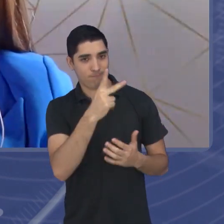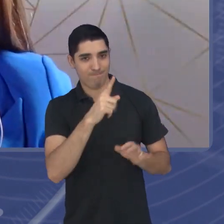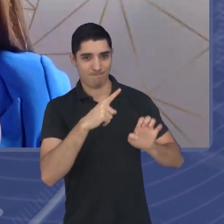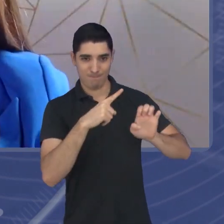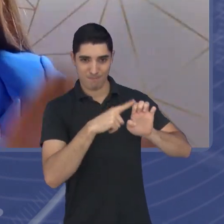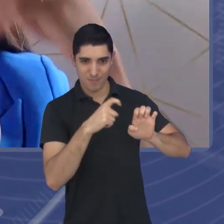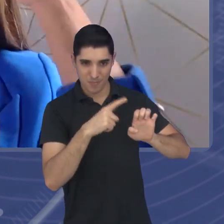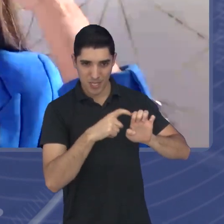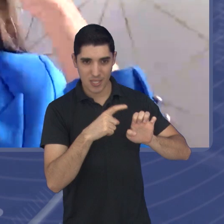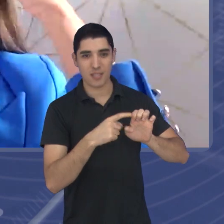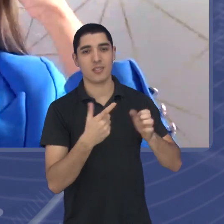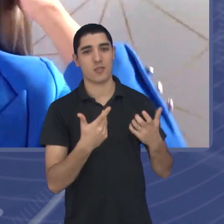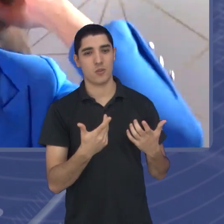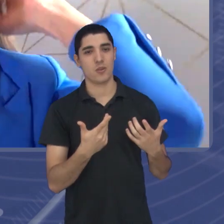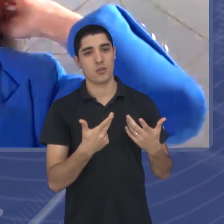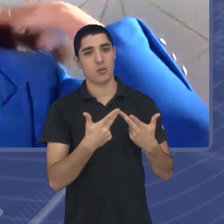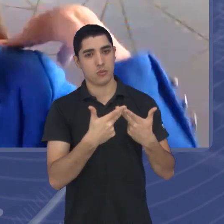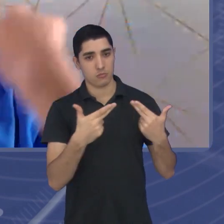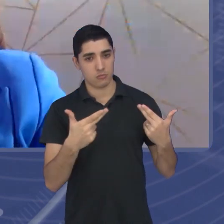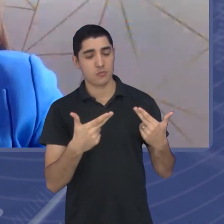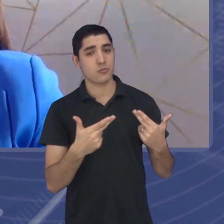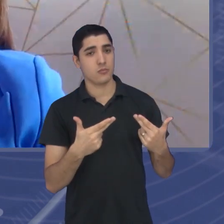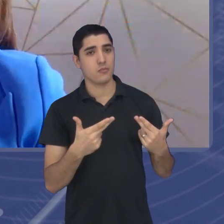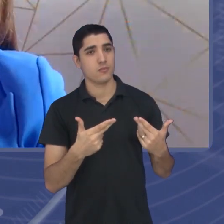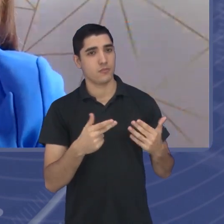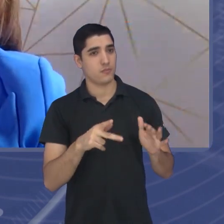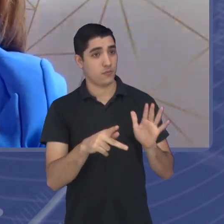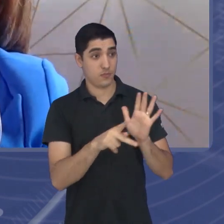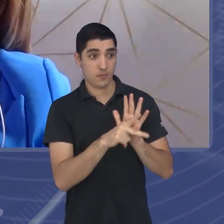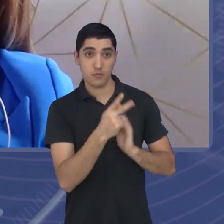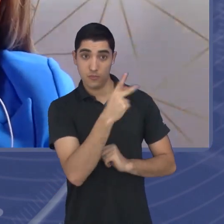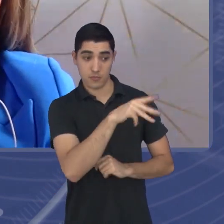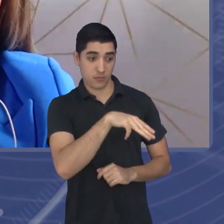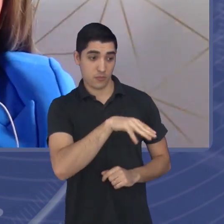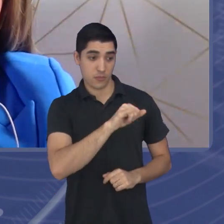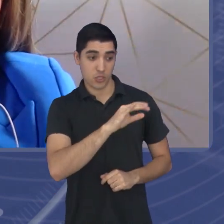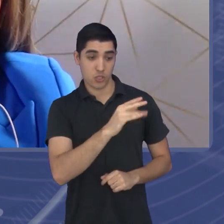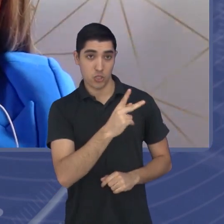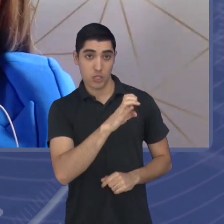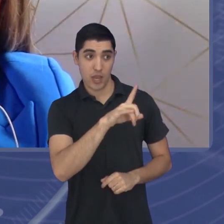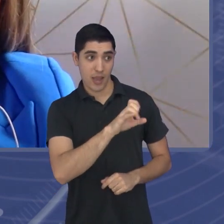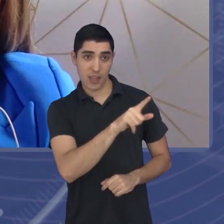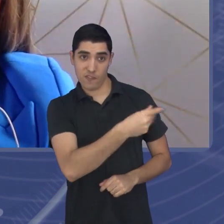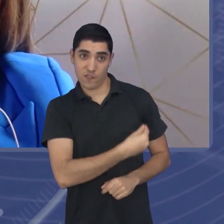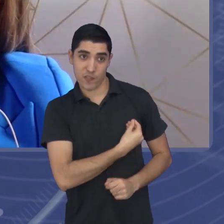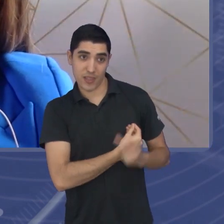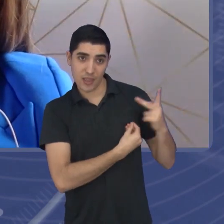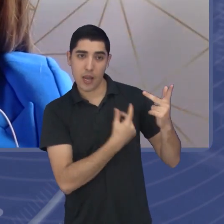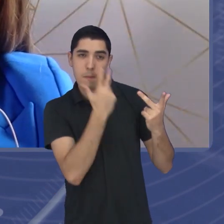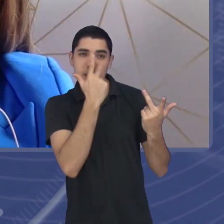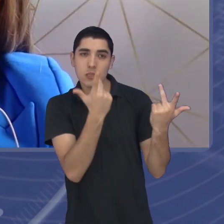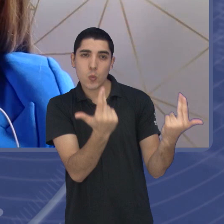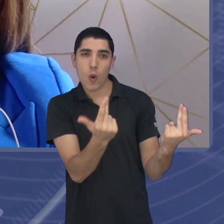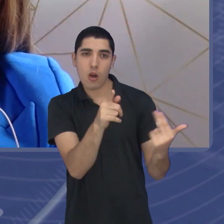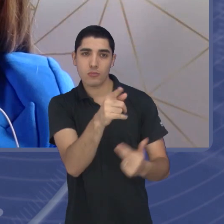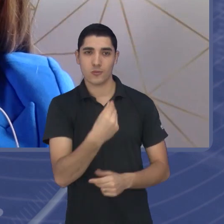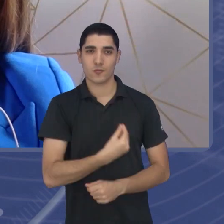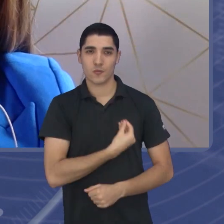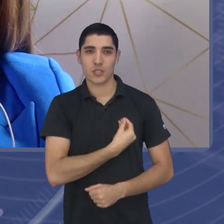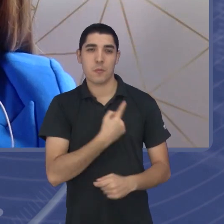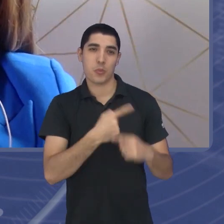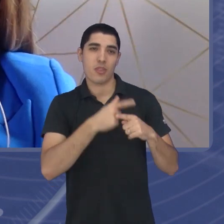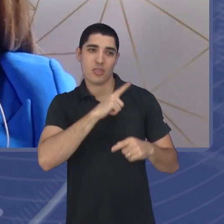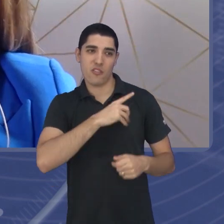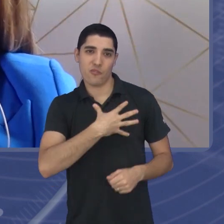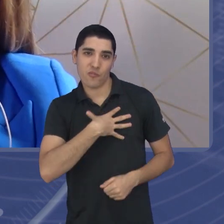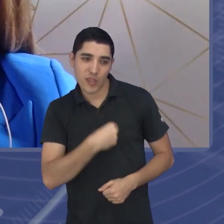empresárias, empreendedoras, a rotina da Michele é bem familiar, né, para vocês também, de mães, que muitas